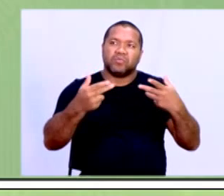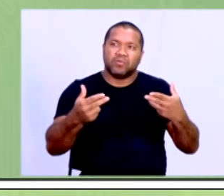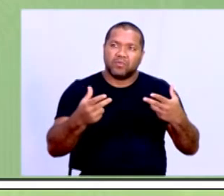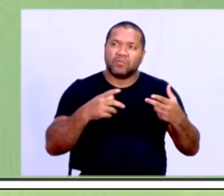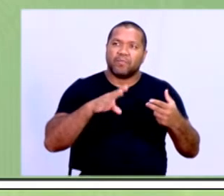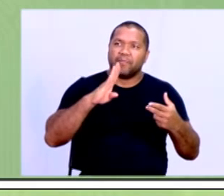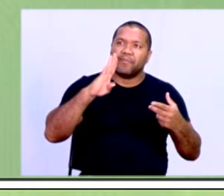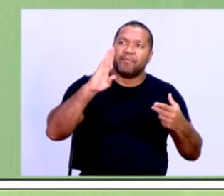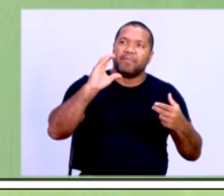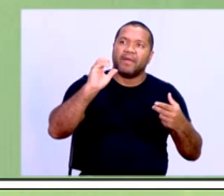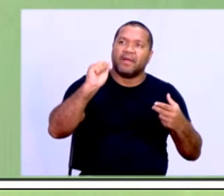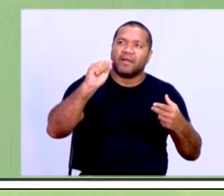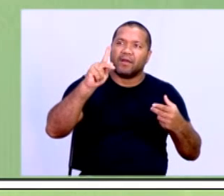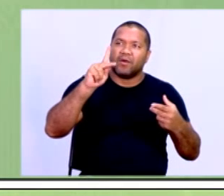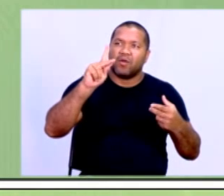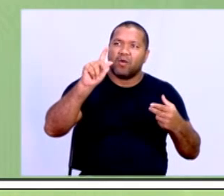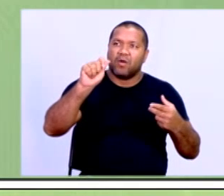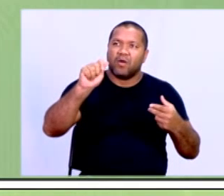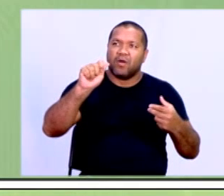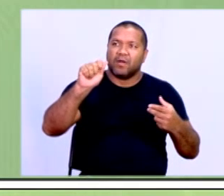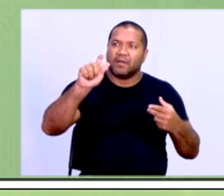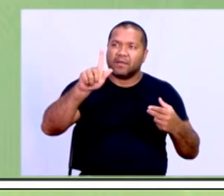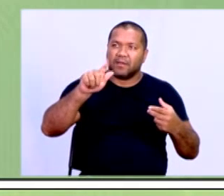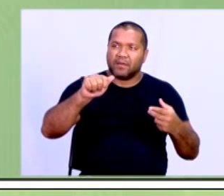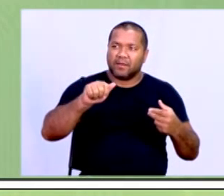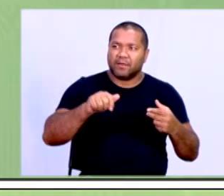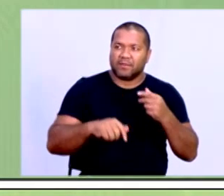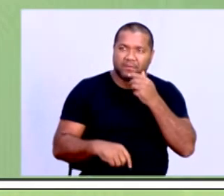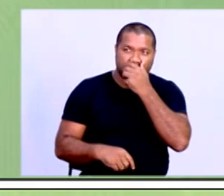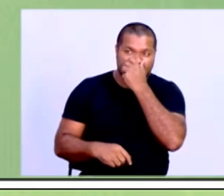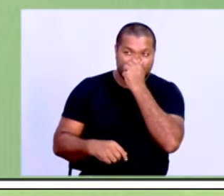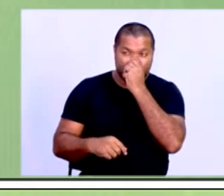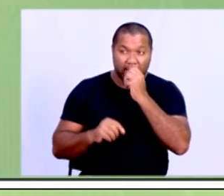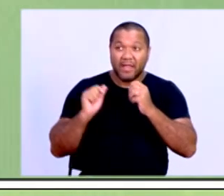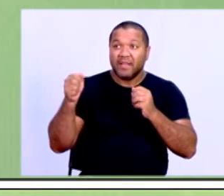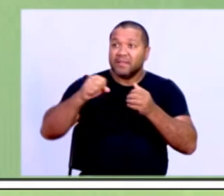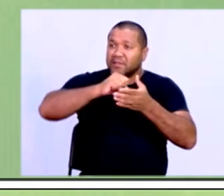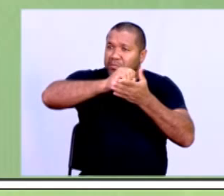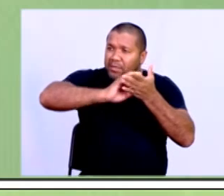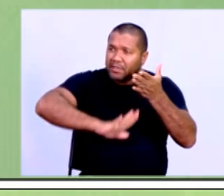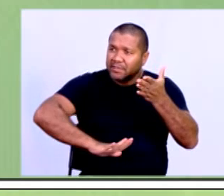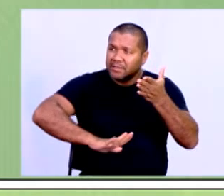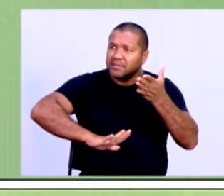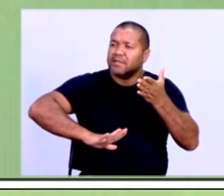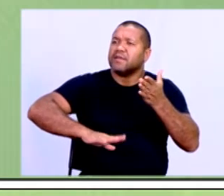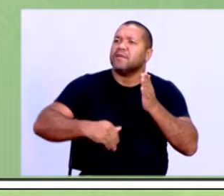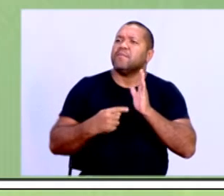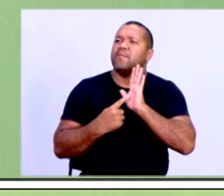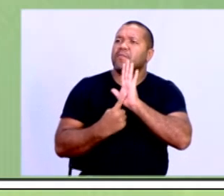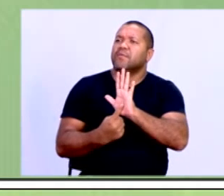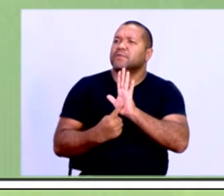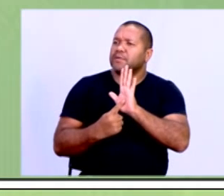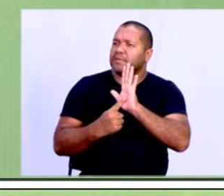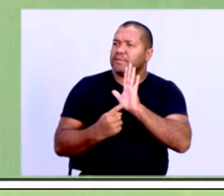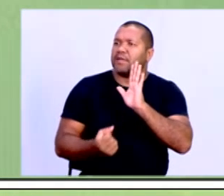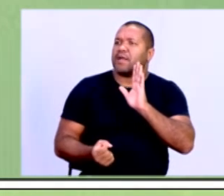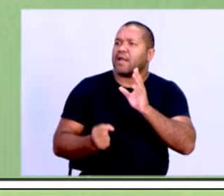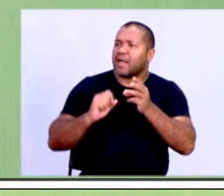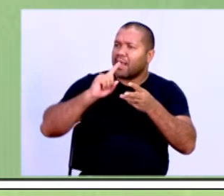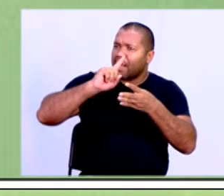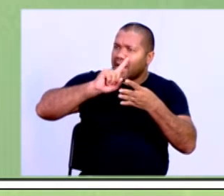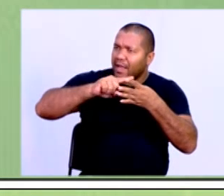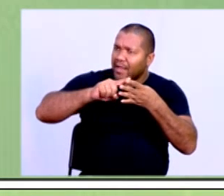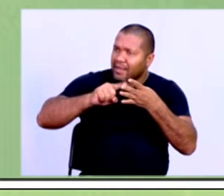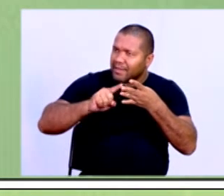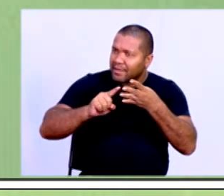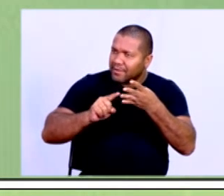as funcionalidades desejadas para um produto. Olha só, gente, lembra que a gente acabou de falar de funcionalidade lá